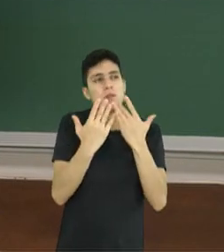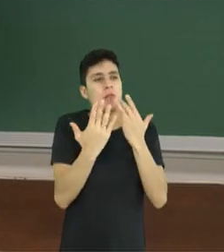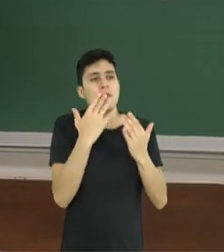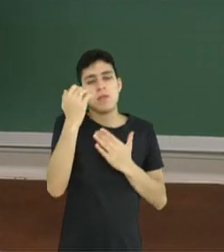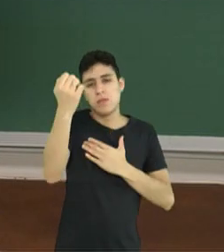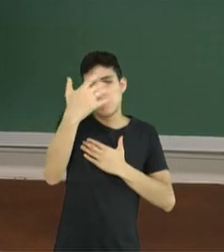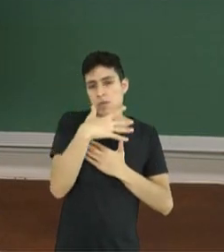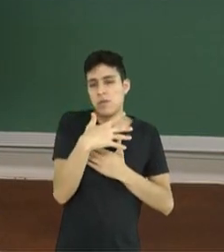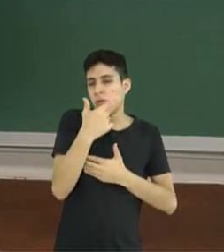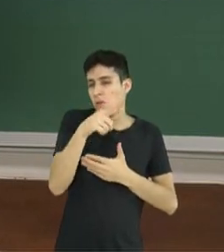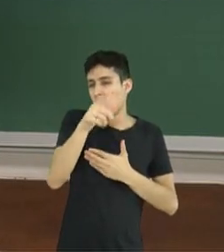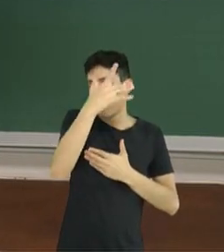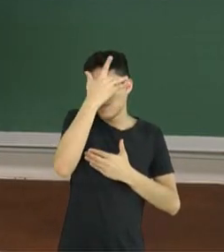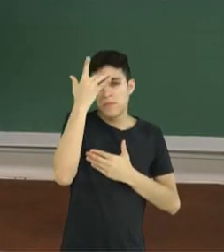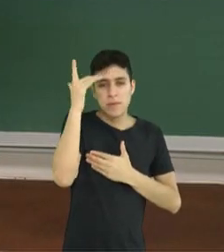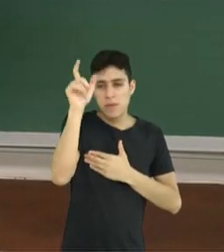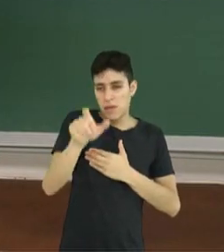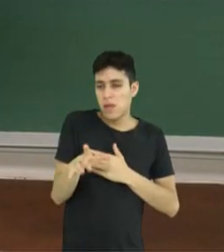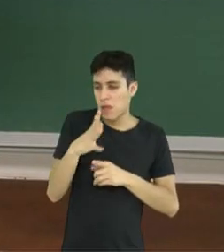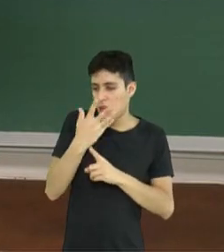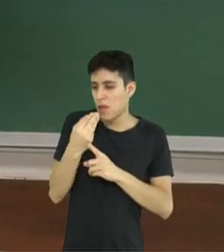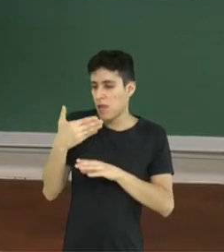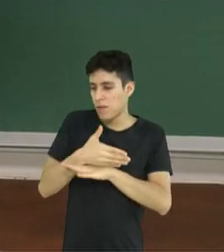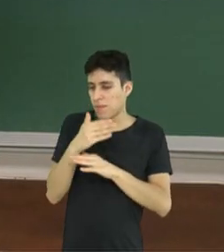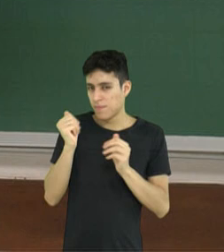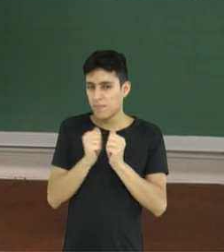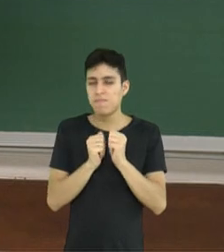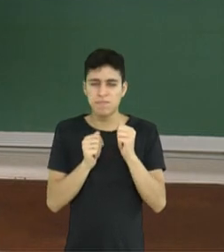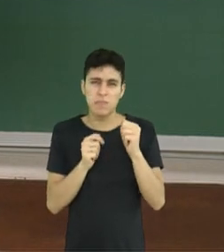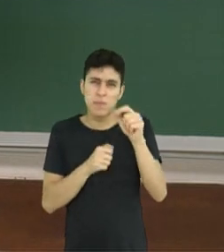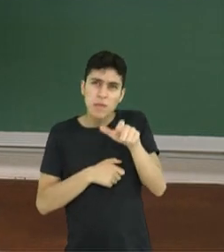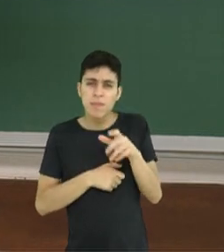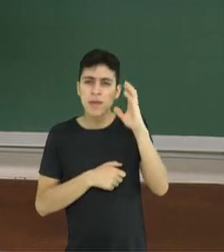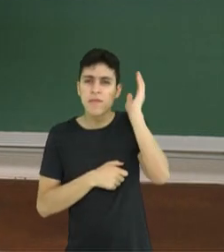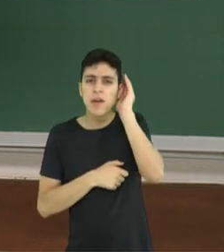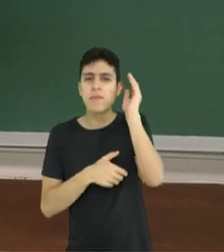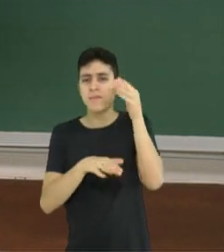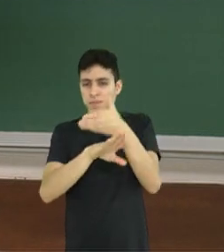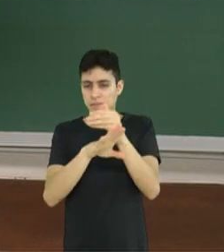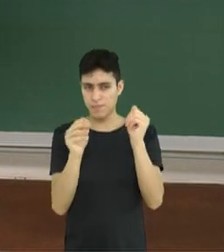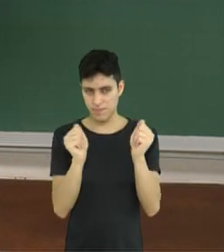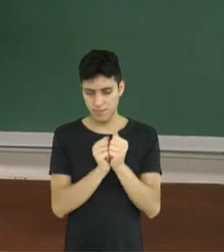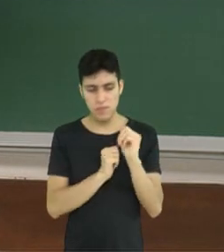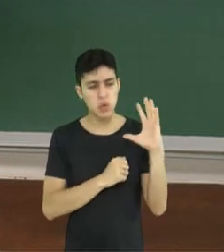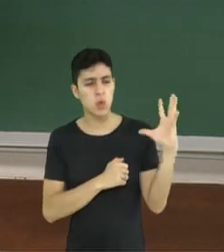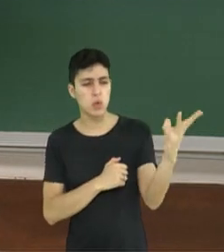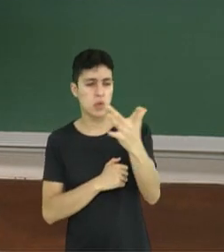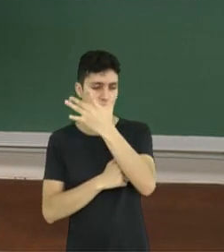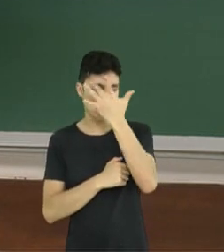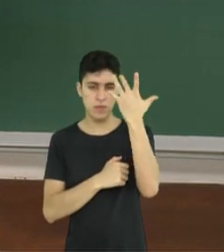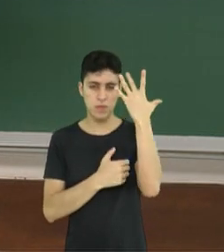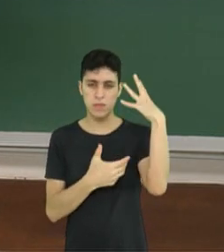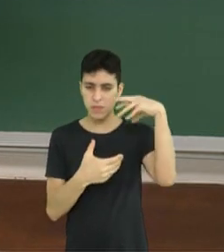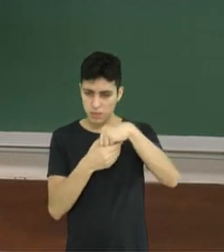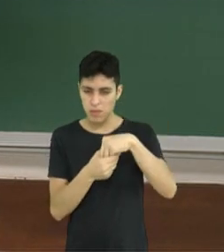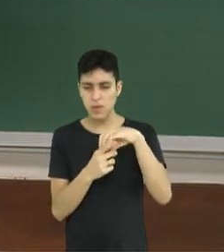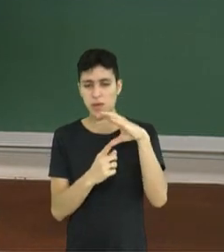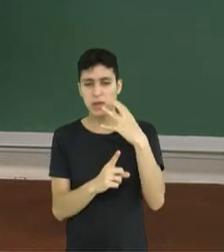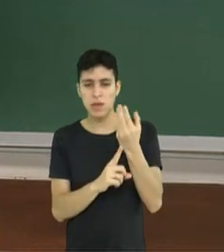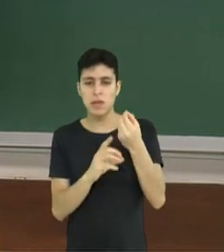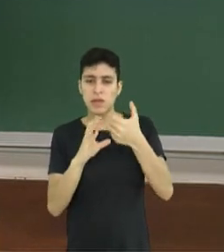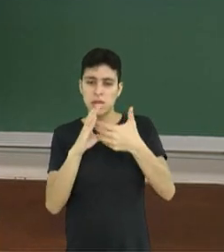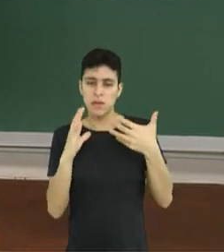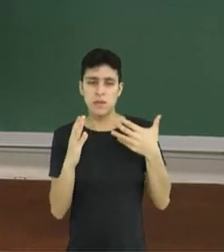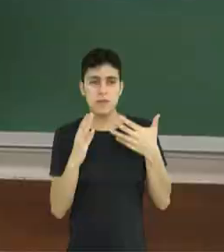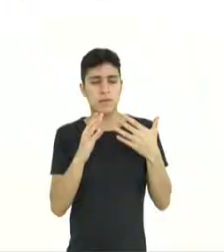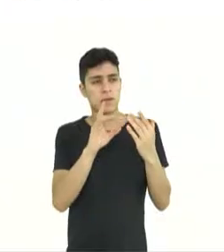que que o Gohan o Lautrec e o Van Gogh Vincent Van Gogh são personagens todos os artistas de